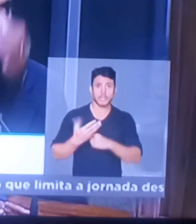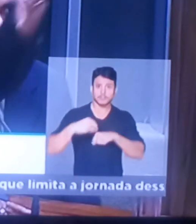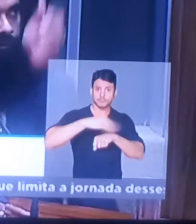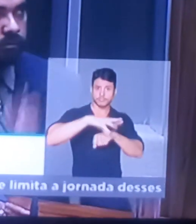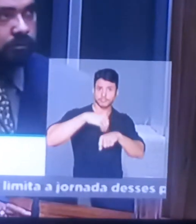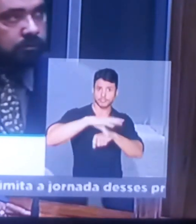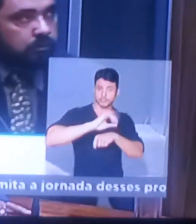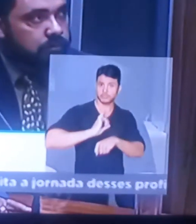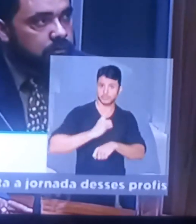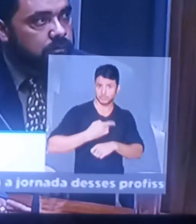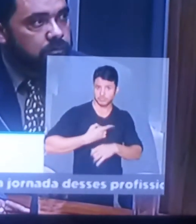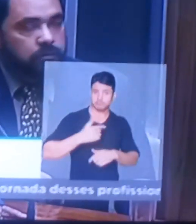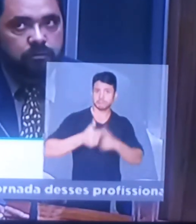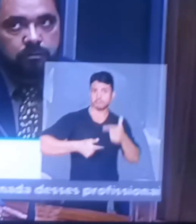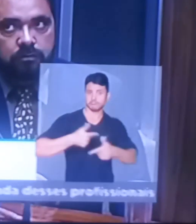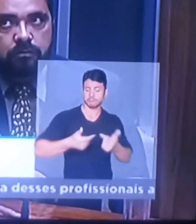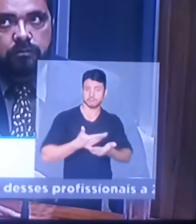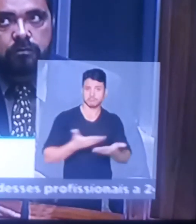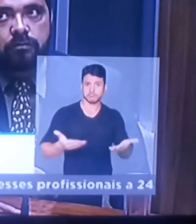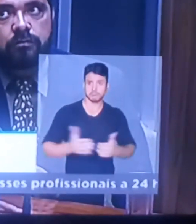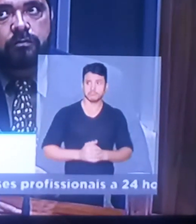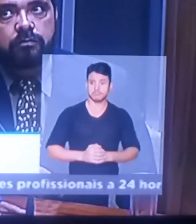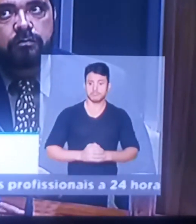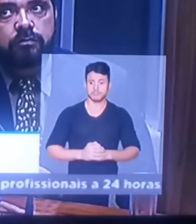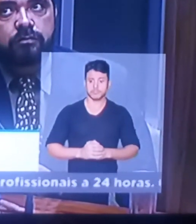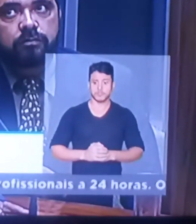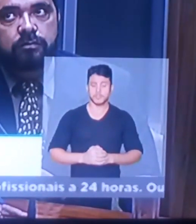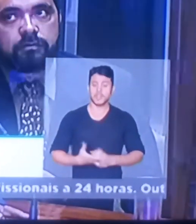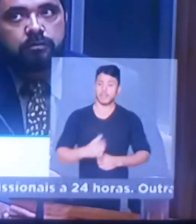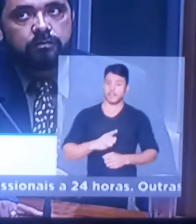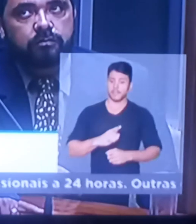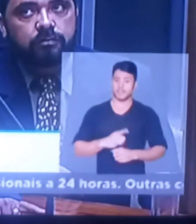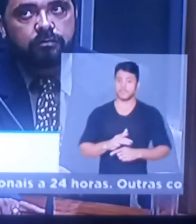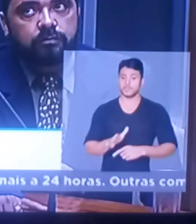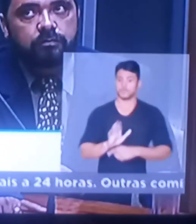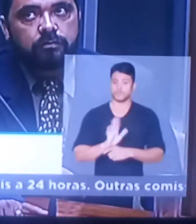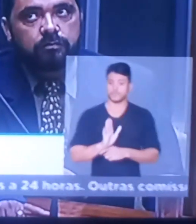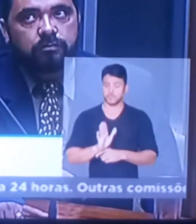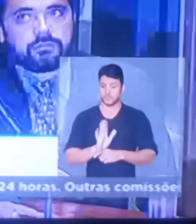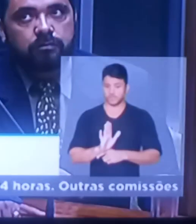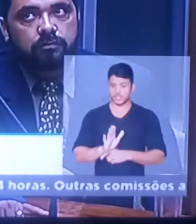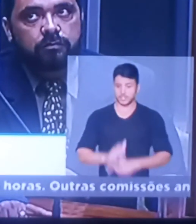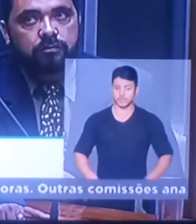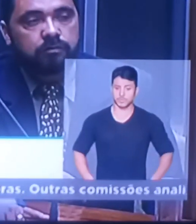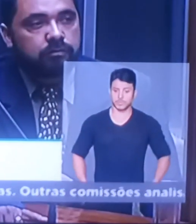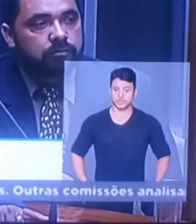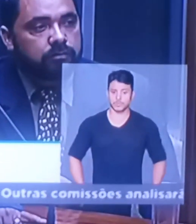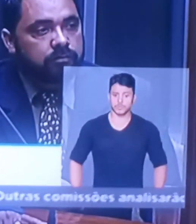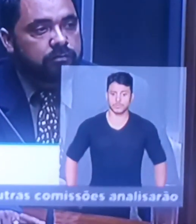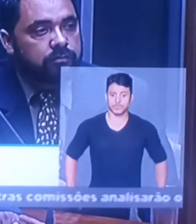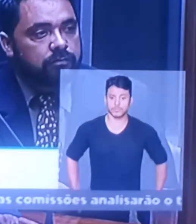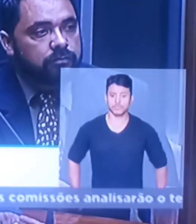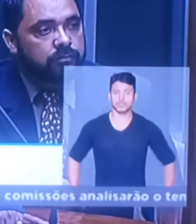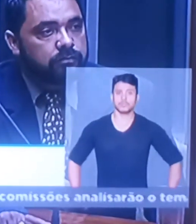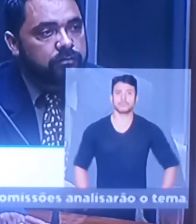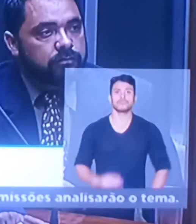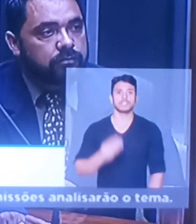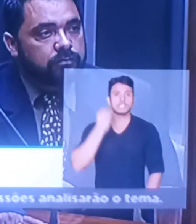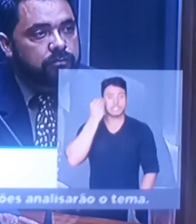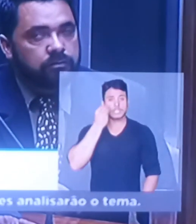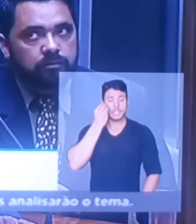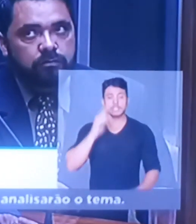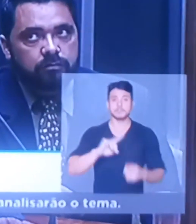trabalhadores, para ficar fácil da gente falar. E aí ele fez um vídeo como se fosse fazendo um teste e estava ao